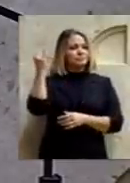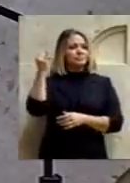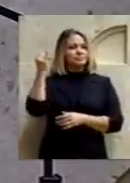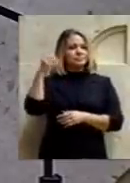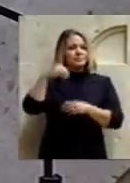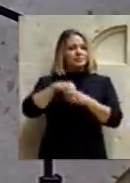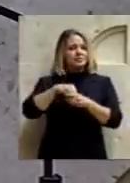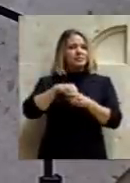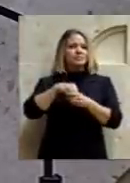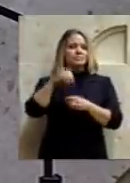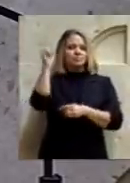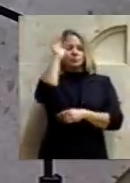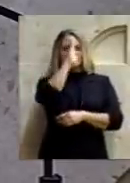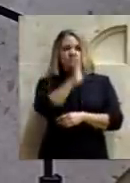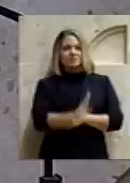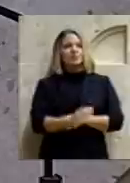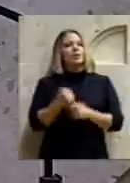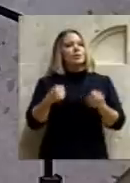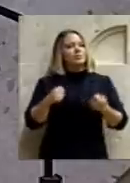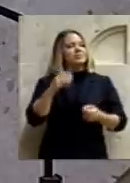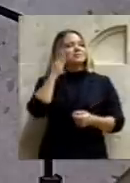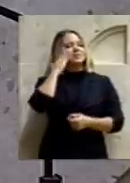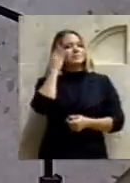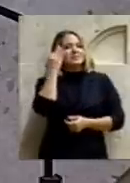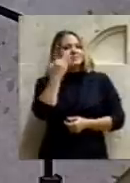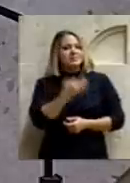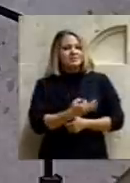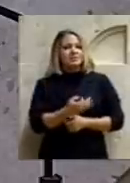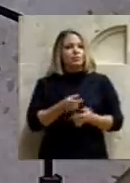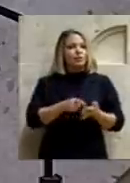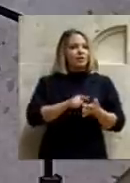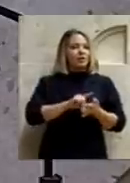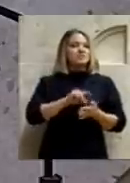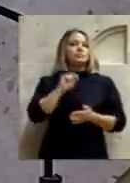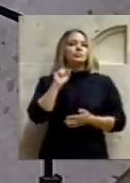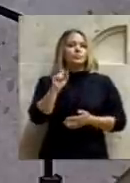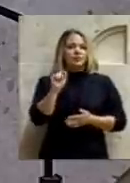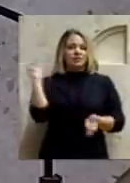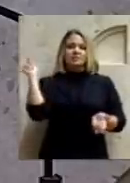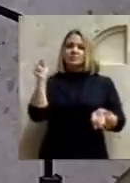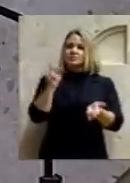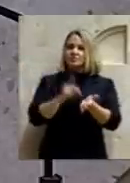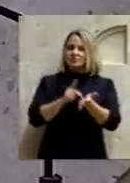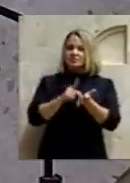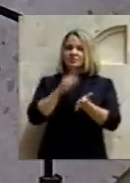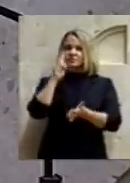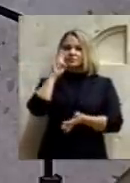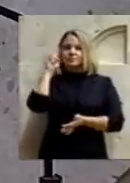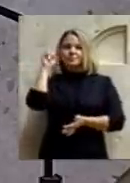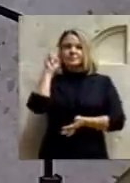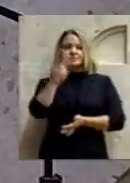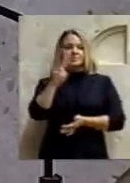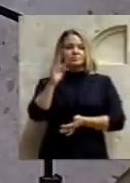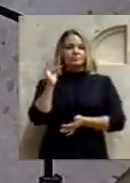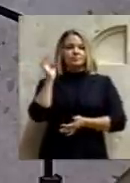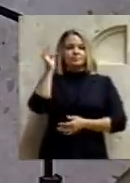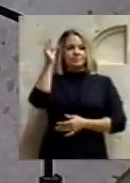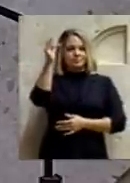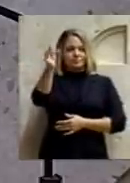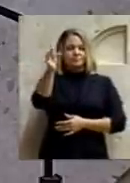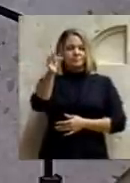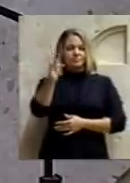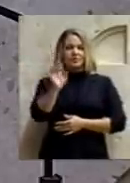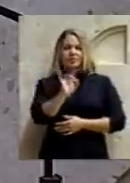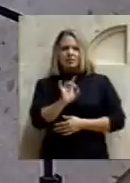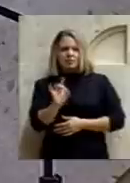Estado, deve saber de antemão quais são as suas reais perspectivas de progressão e